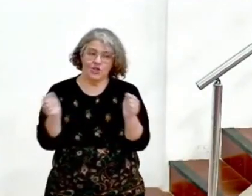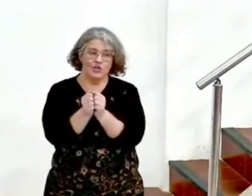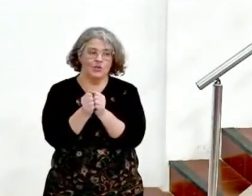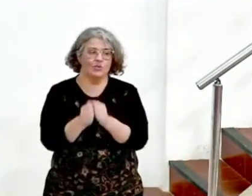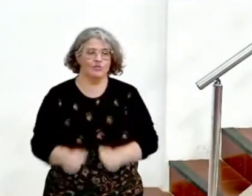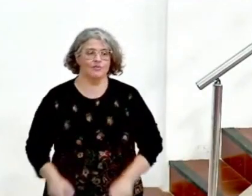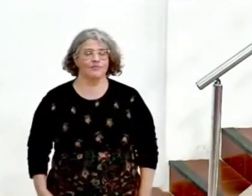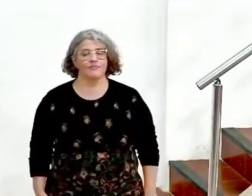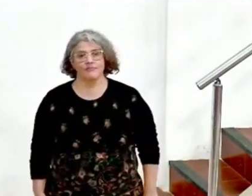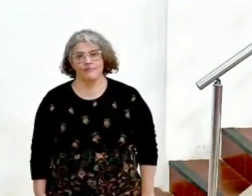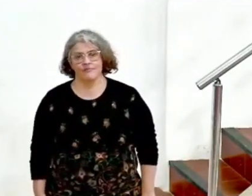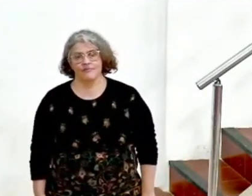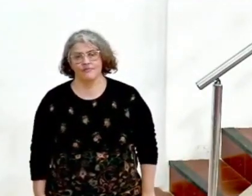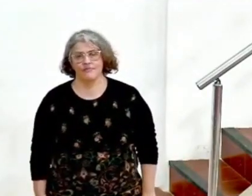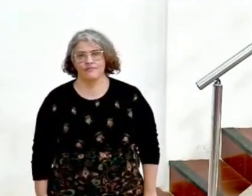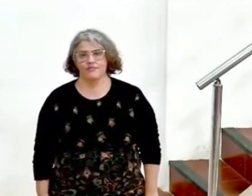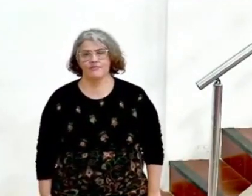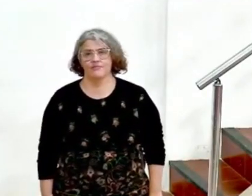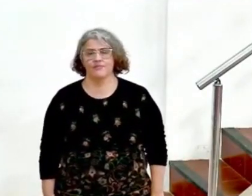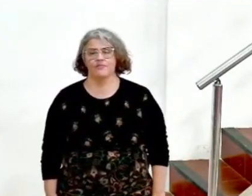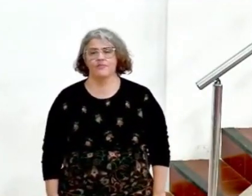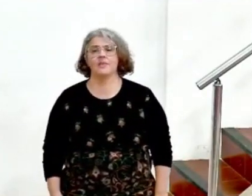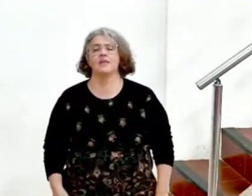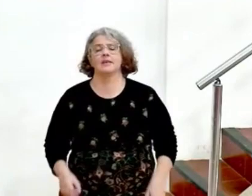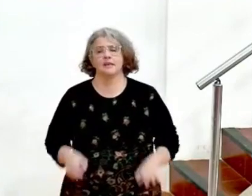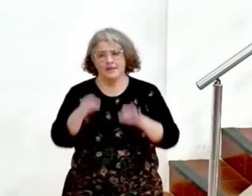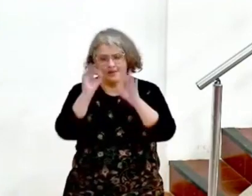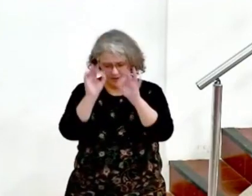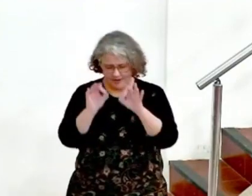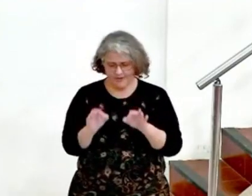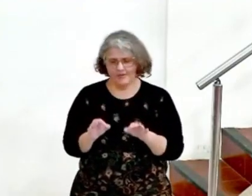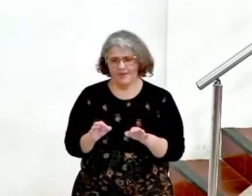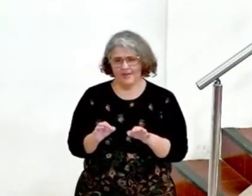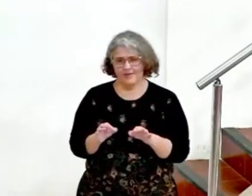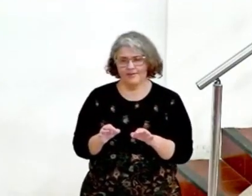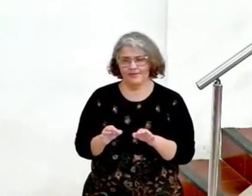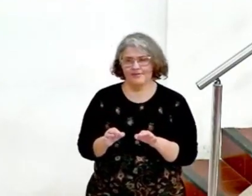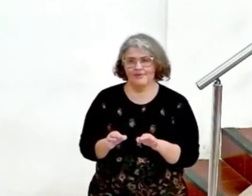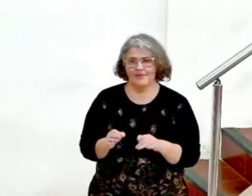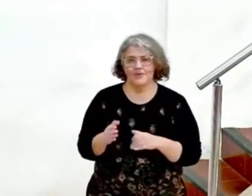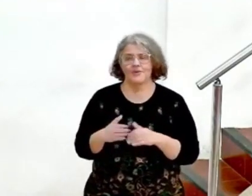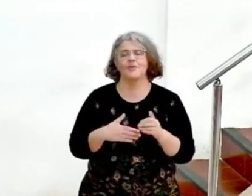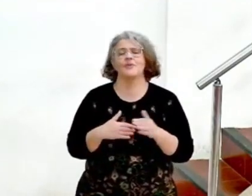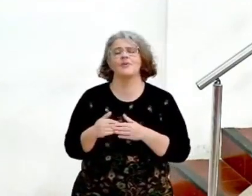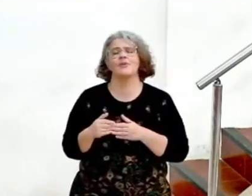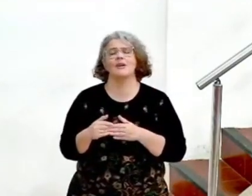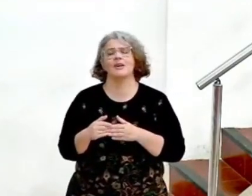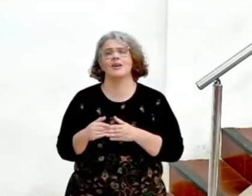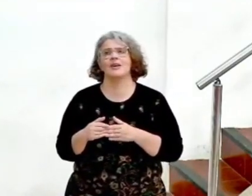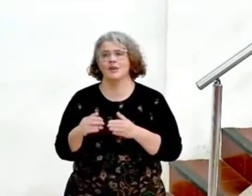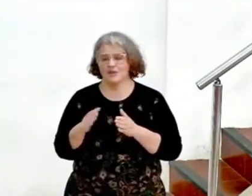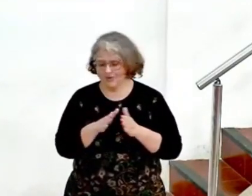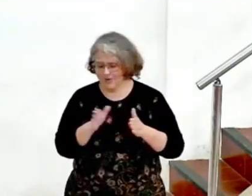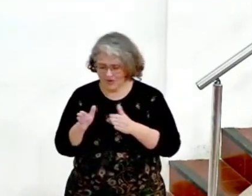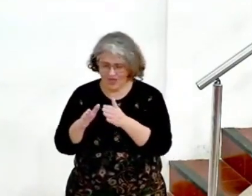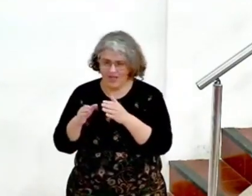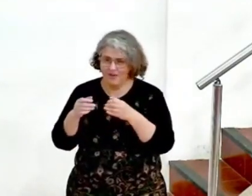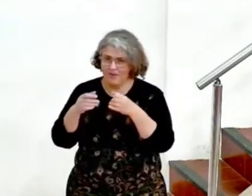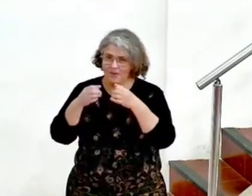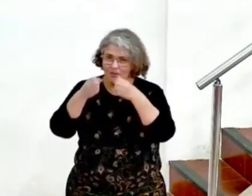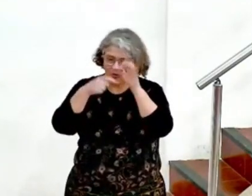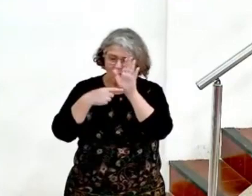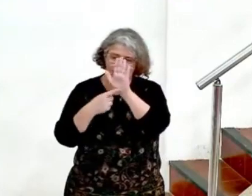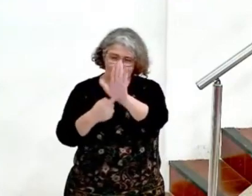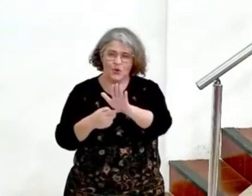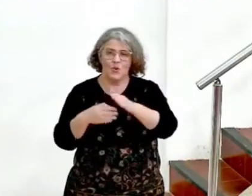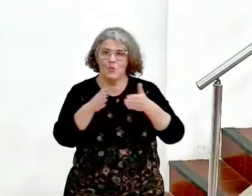nós. E obedecer é, de fato, cumprir o que ele descreveu como caminho gracioso para os